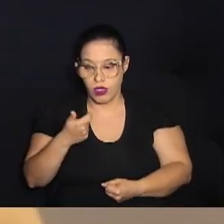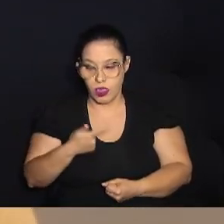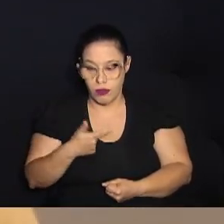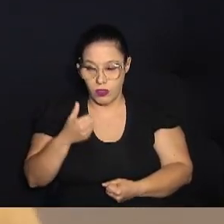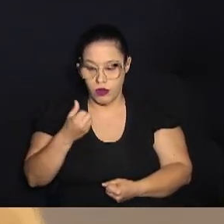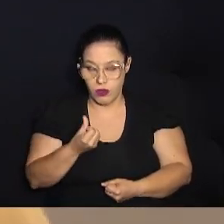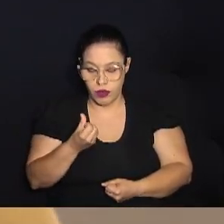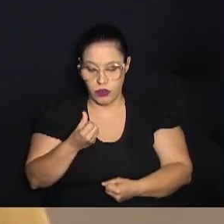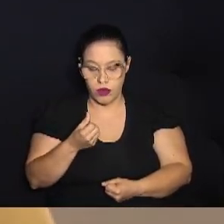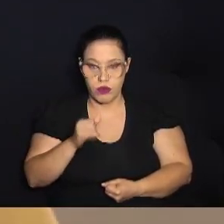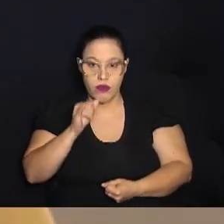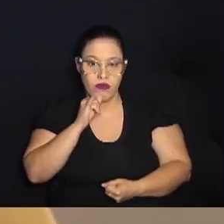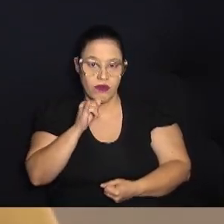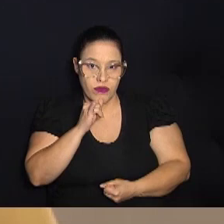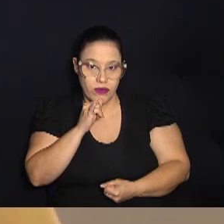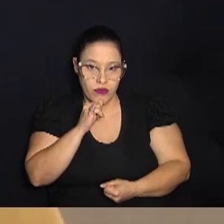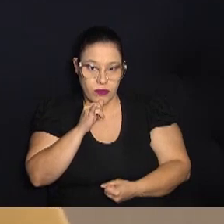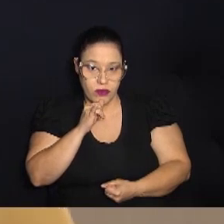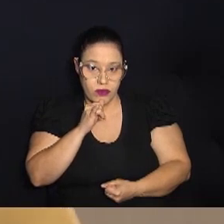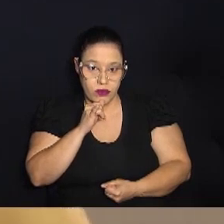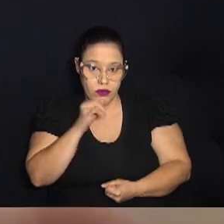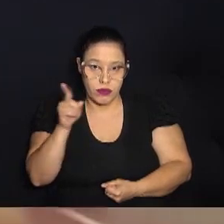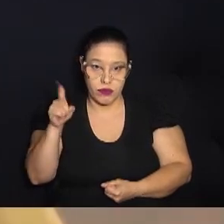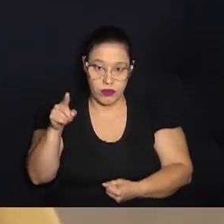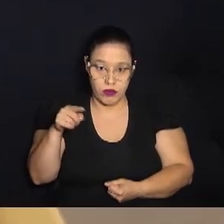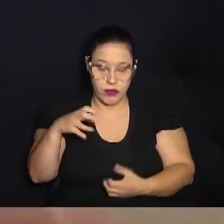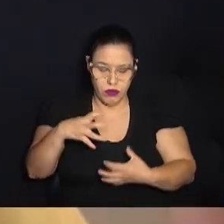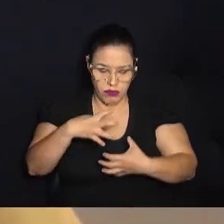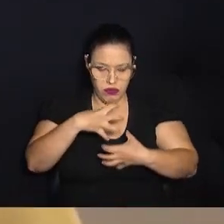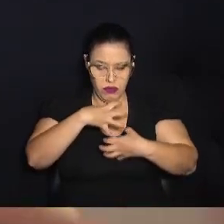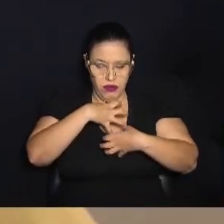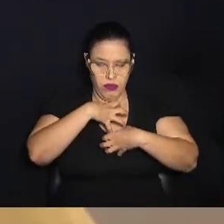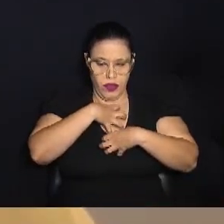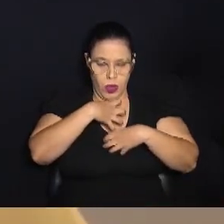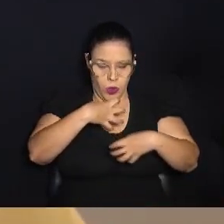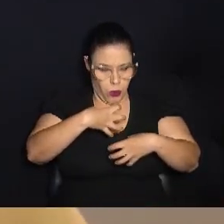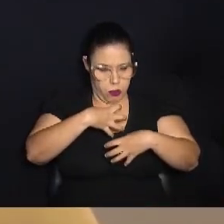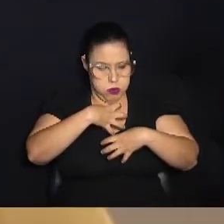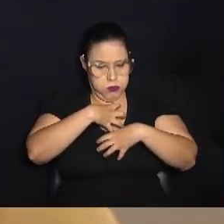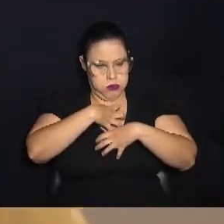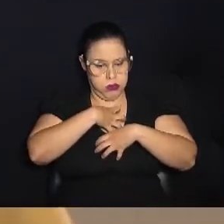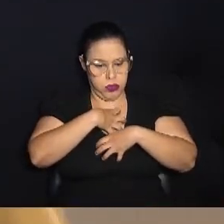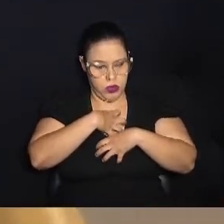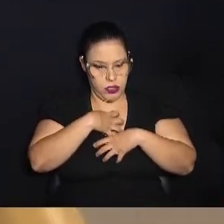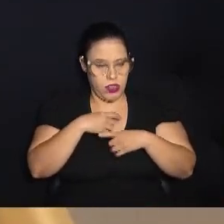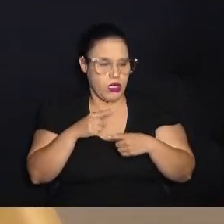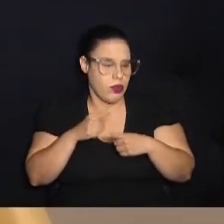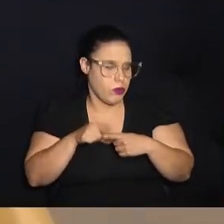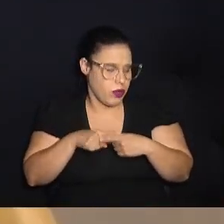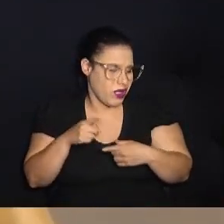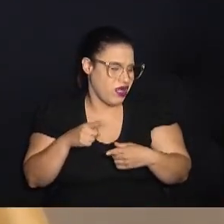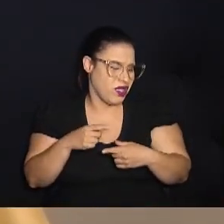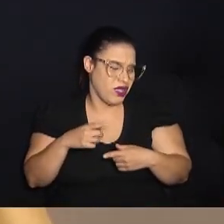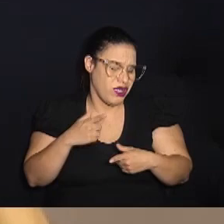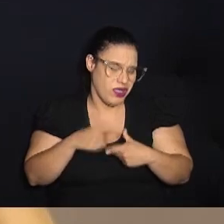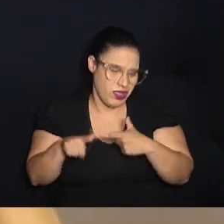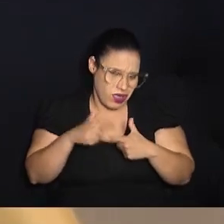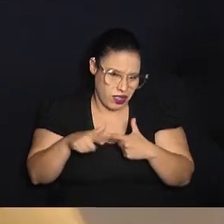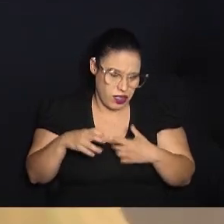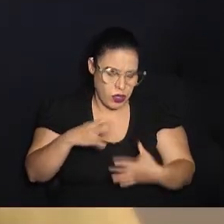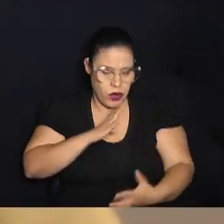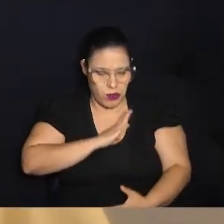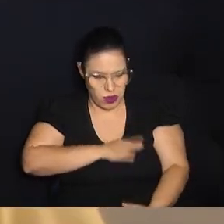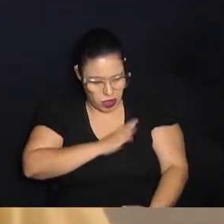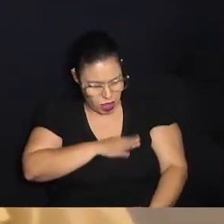por exemplo. Então, é para se levar em consideração isso. As doenças respiratórias estão vindo mais sérias porque nós ficamos muito inflamados. Né?